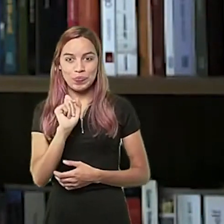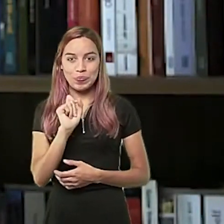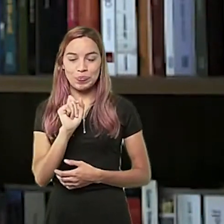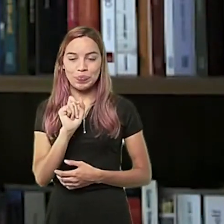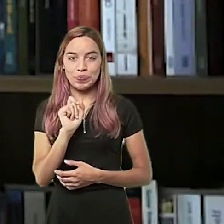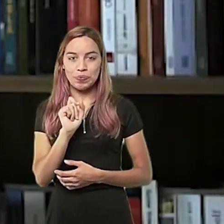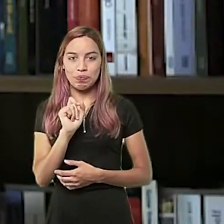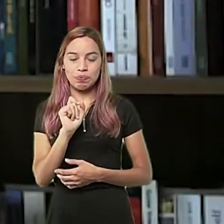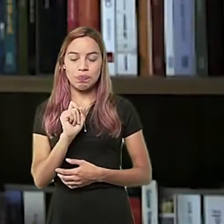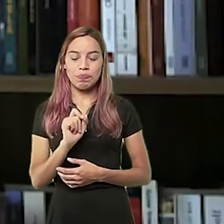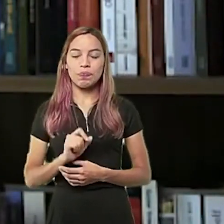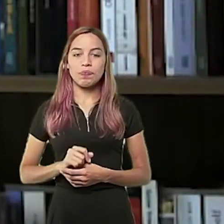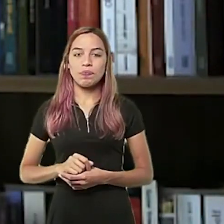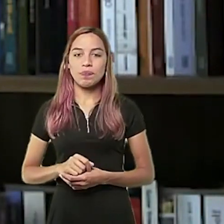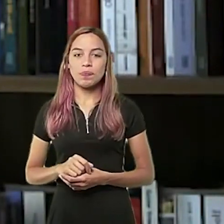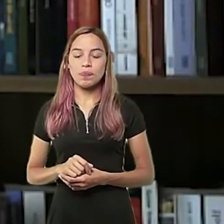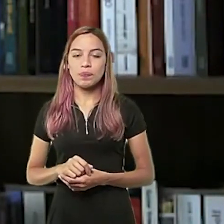eu